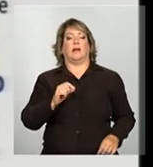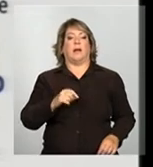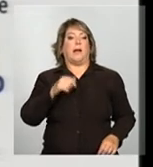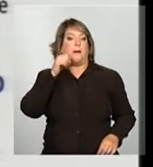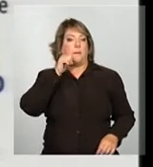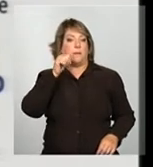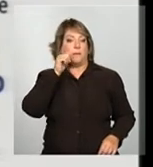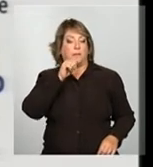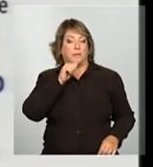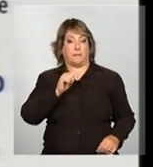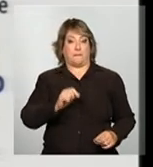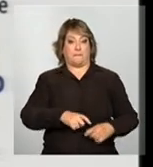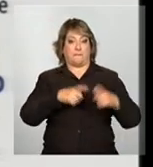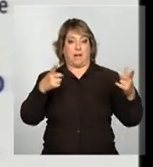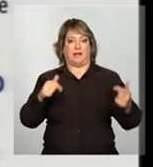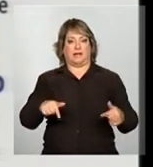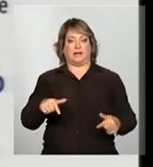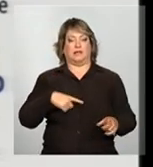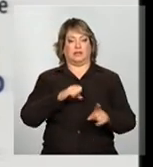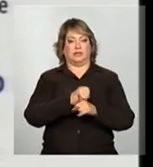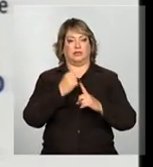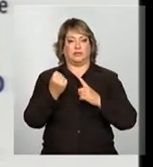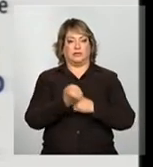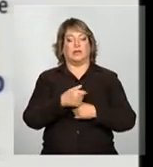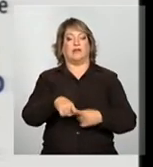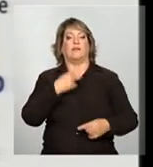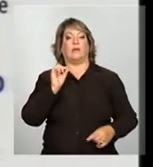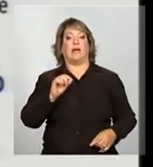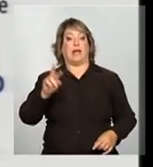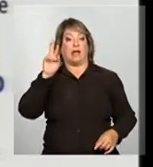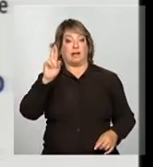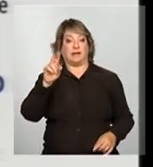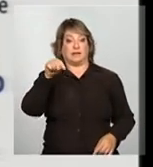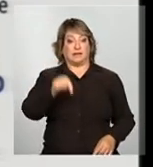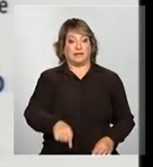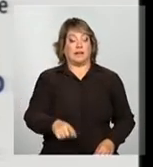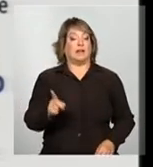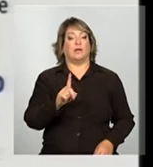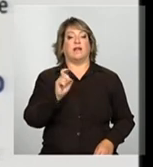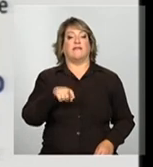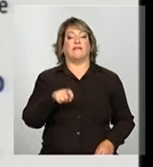população, esta representação não deveria apenas ser